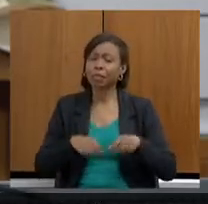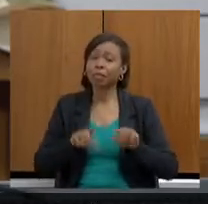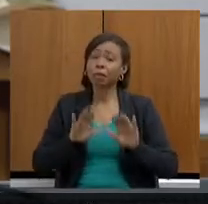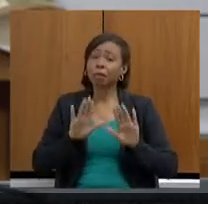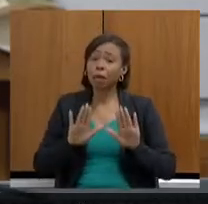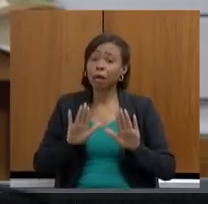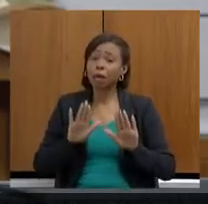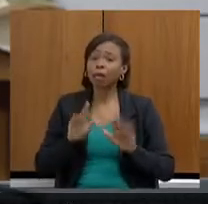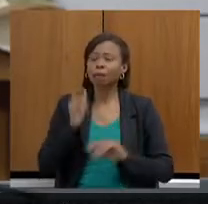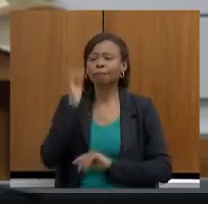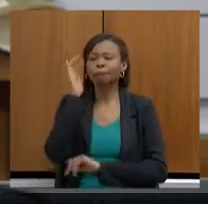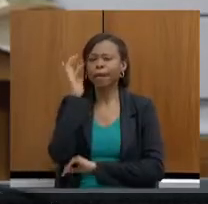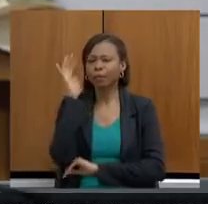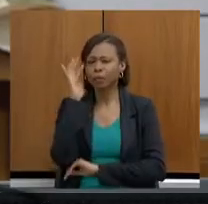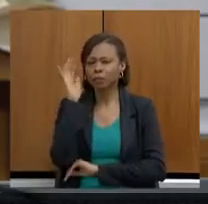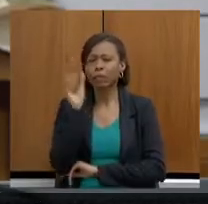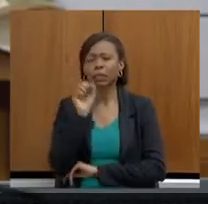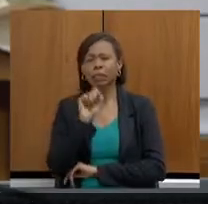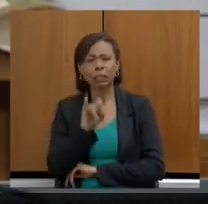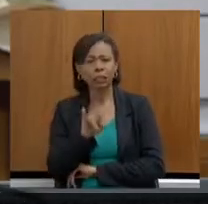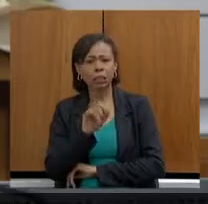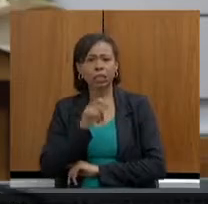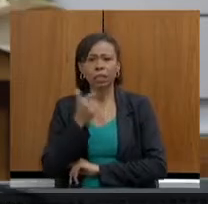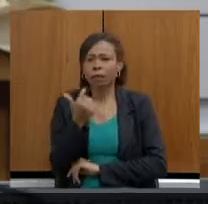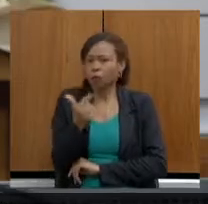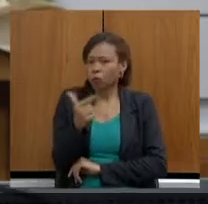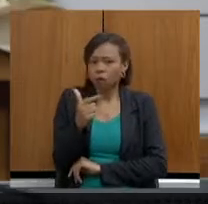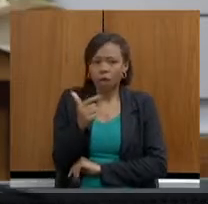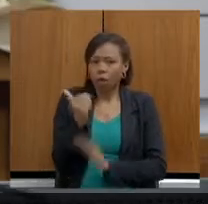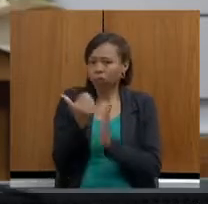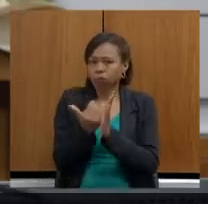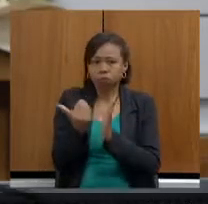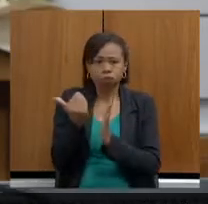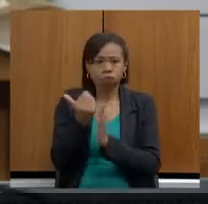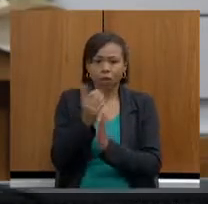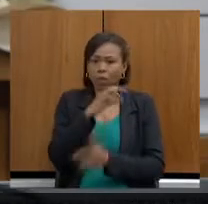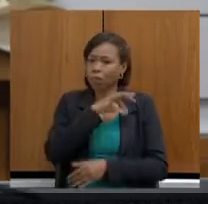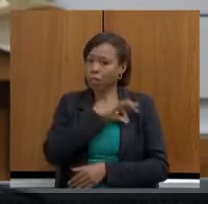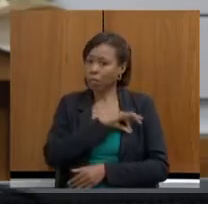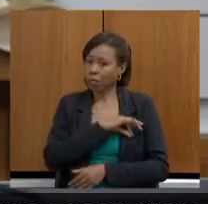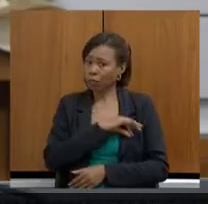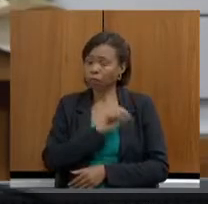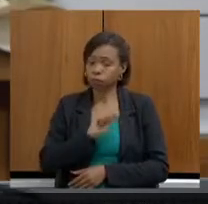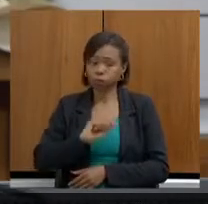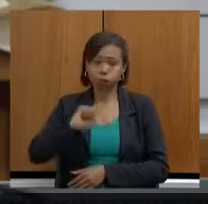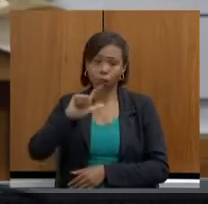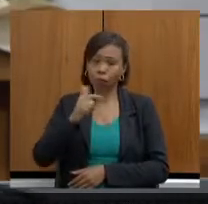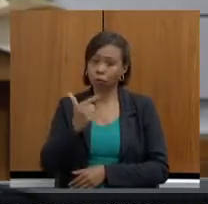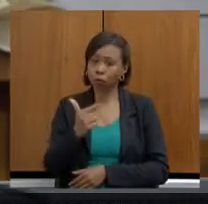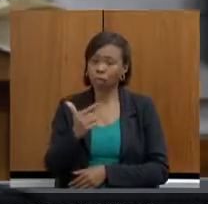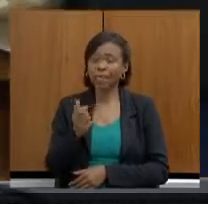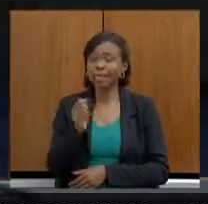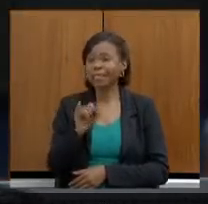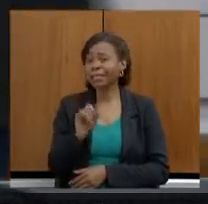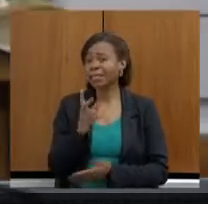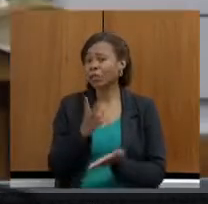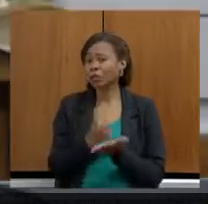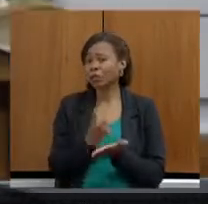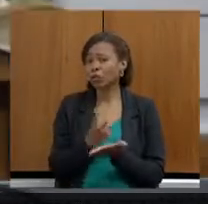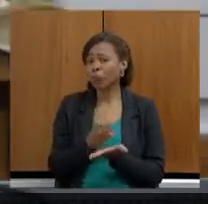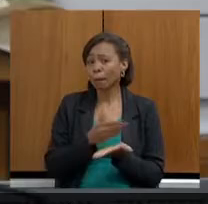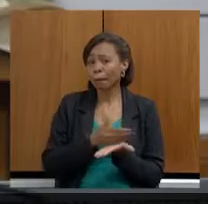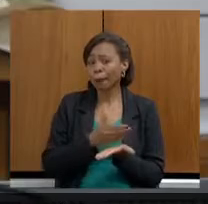imagina só se a lente não ter um aumento nós tivéssemos ainda com salário